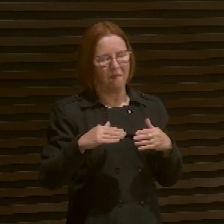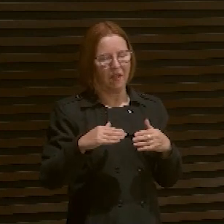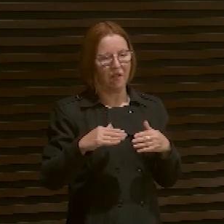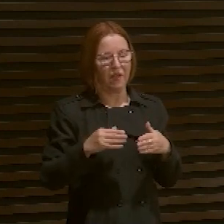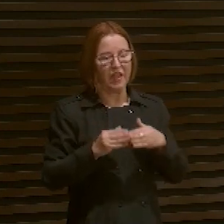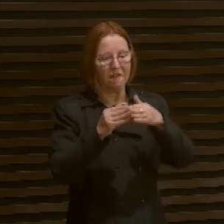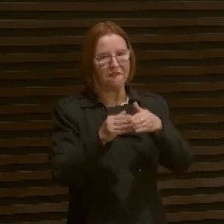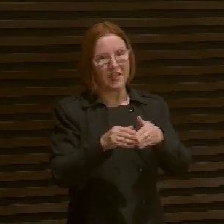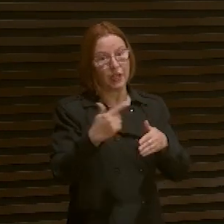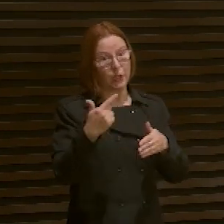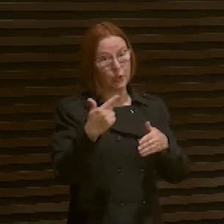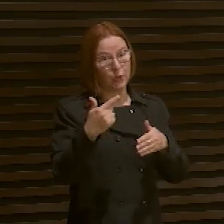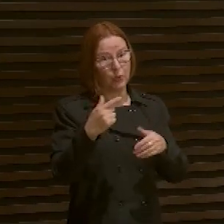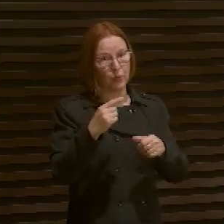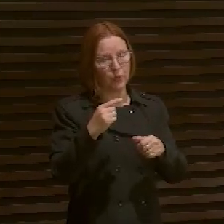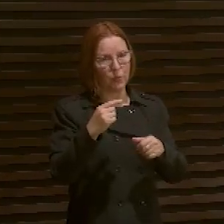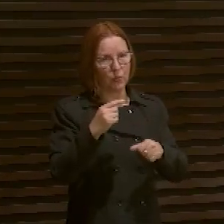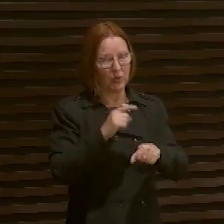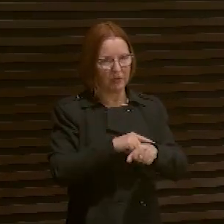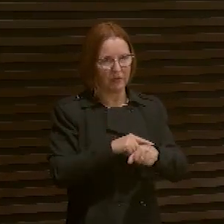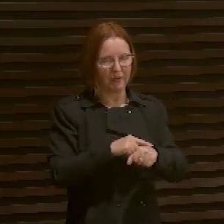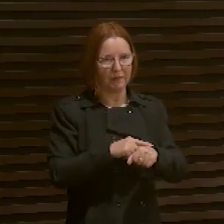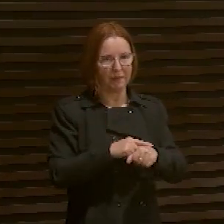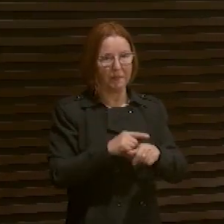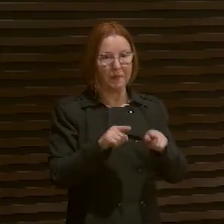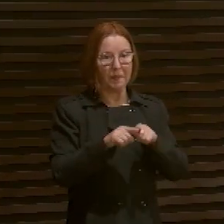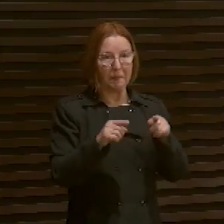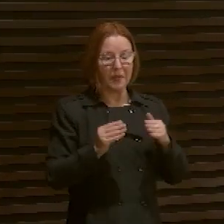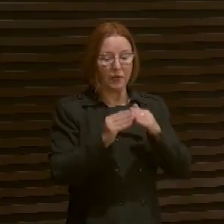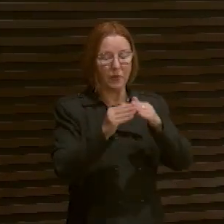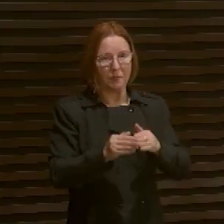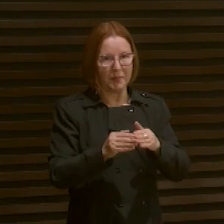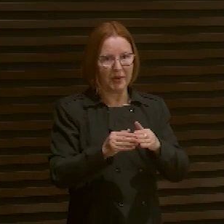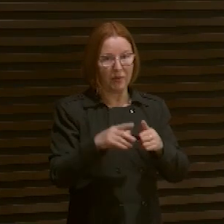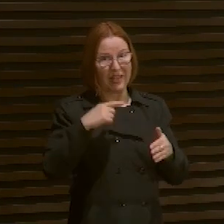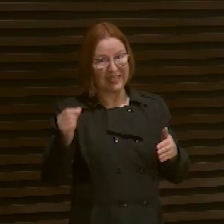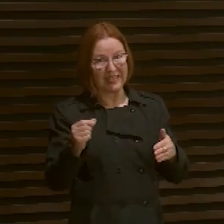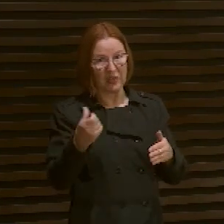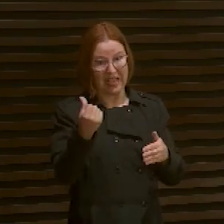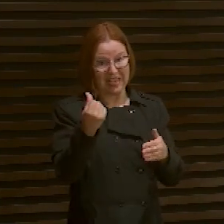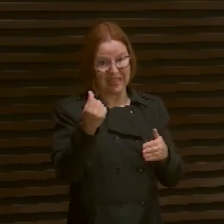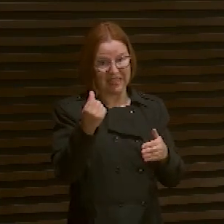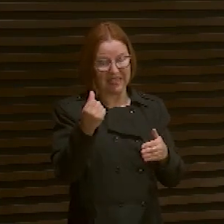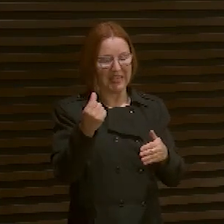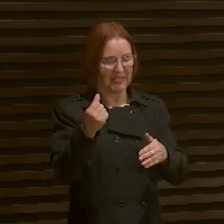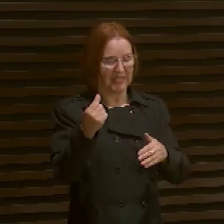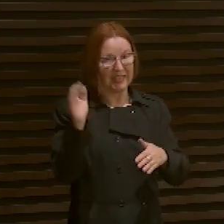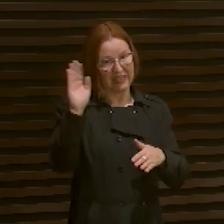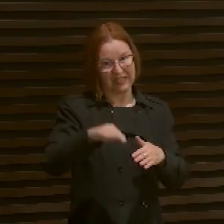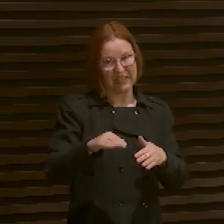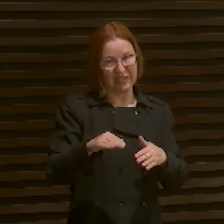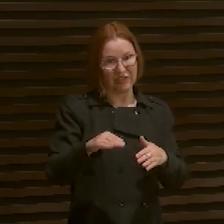Esses caras tinham saído às 6 da tarde, ao descambar do dia. Ou seja, eles saíram às 18 horas. E Jesus foi ter com eles na